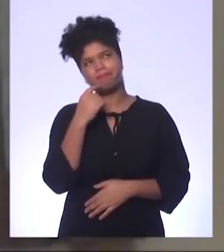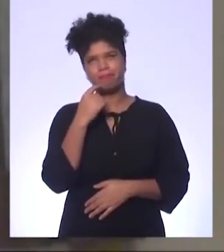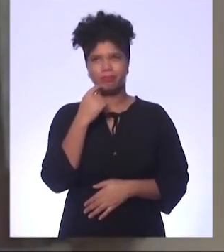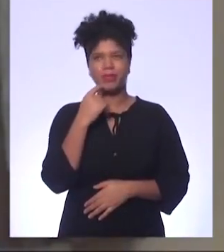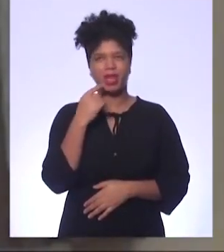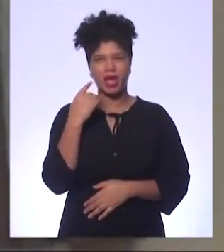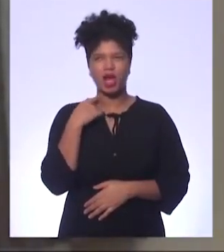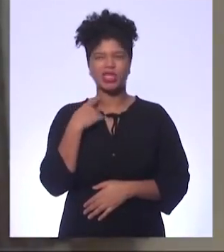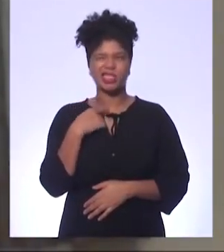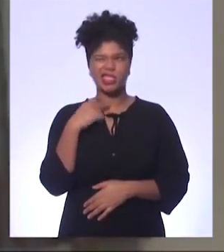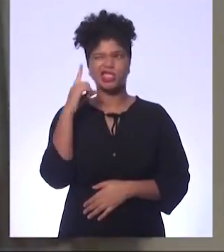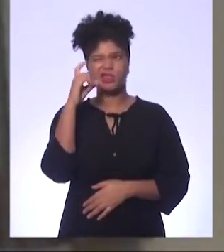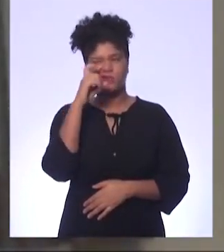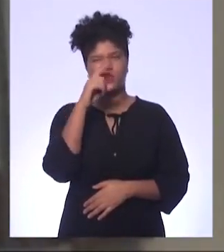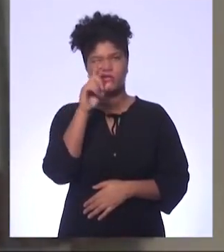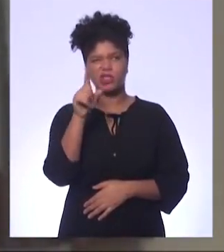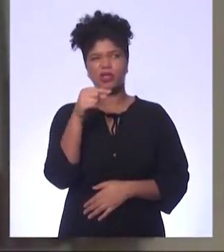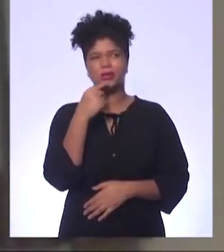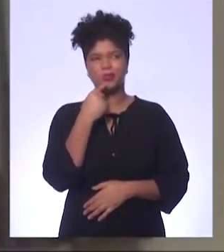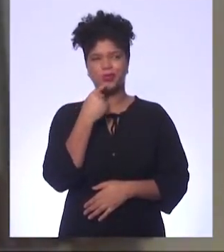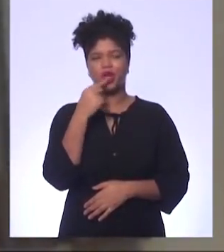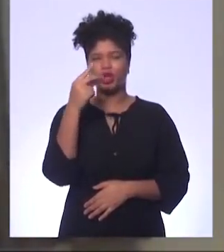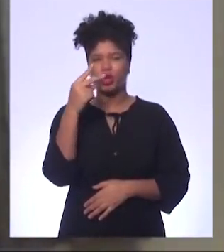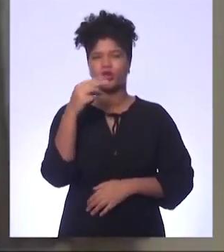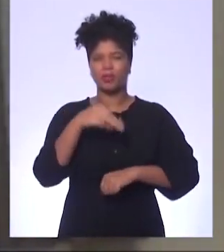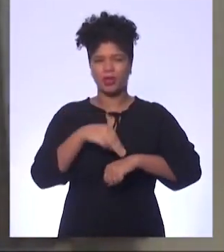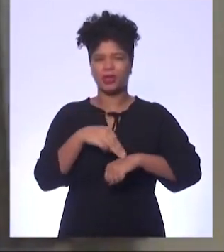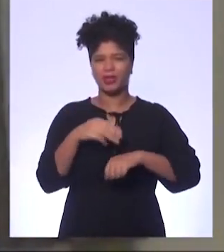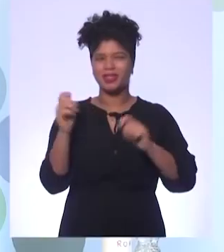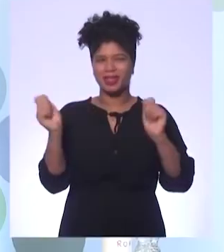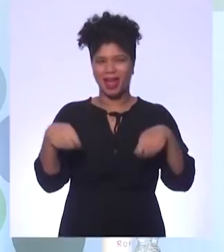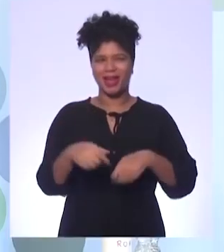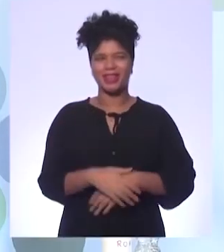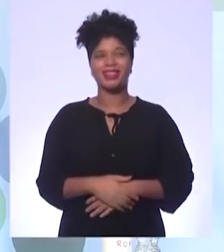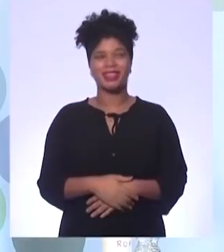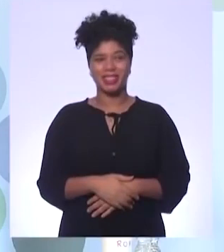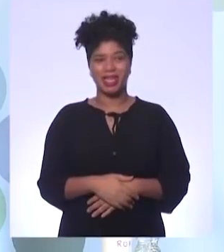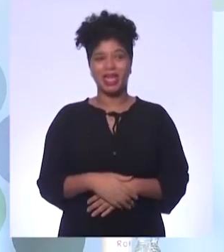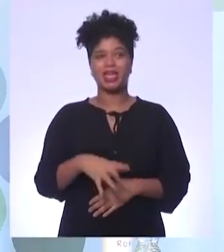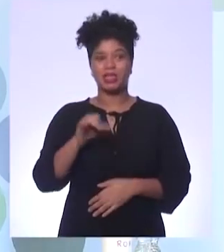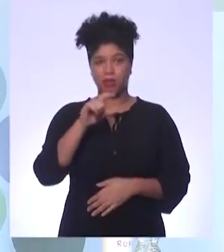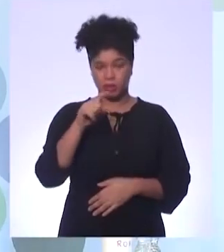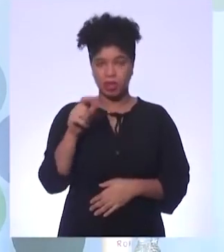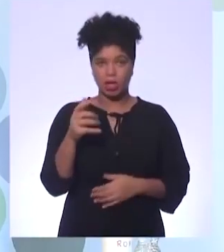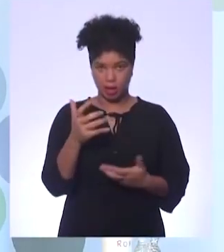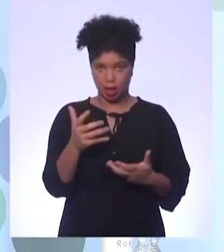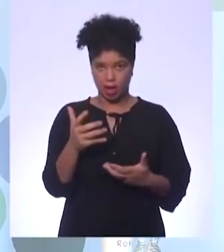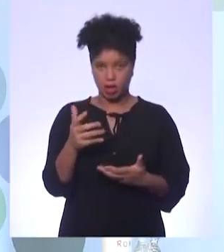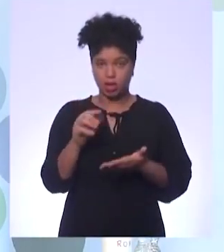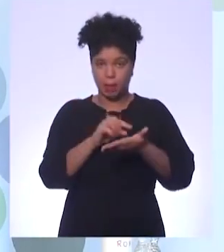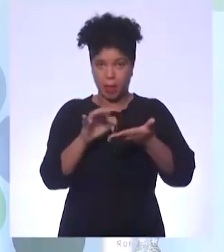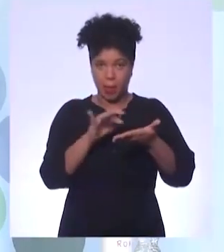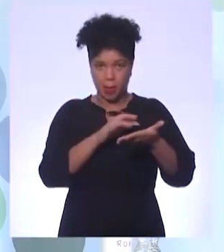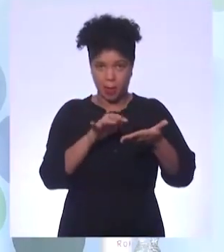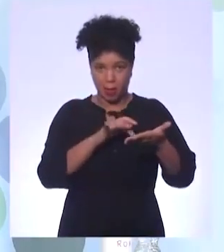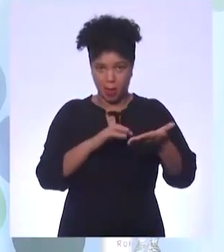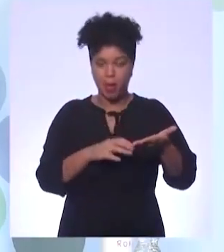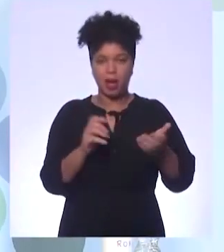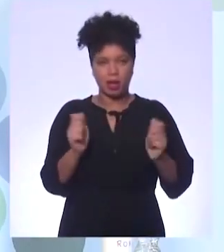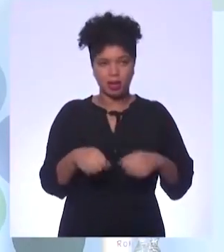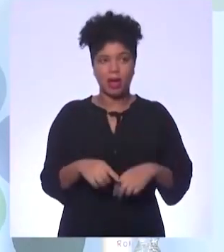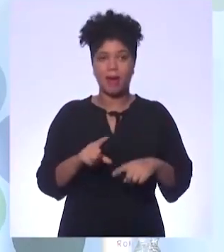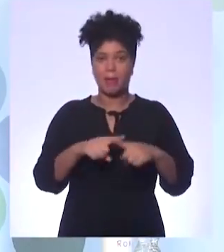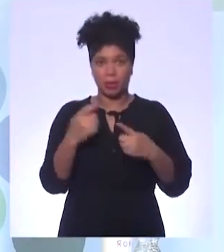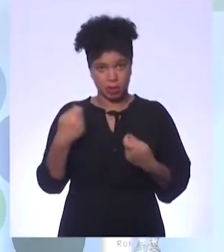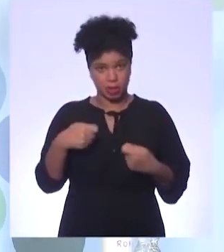essa continha dá um trabalhinho, então 2 minutos. Ok, caso você queira usar a calculadora, pode também, tá bom? Mas eu quero saber quantas vezes